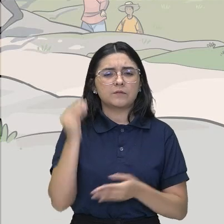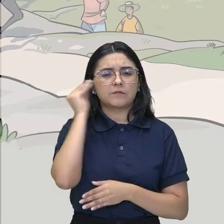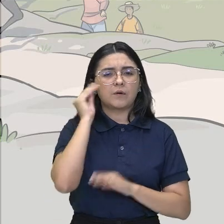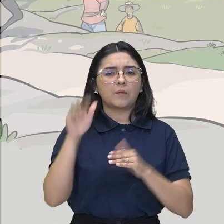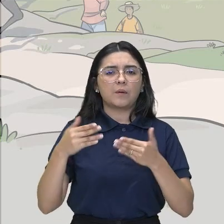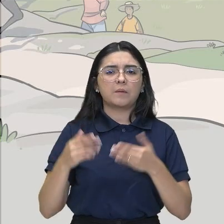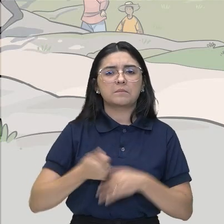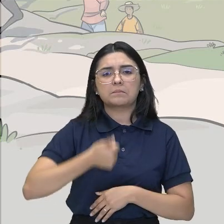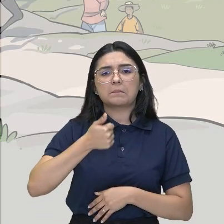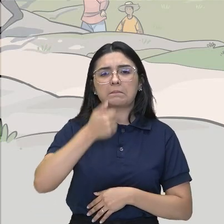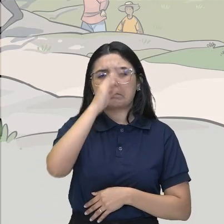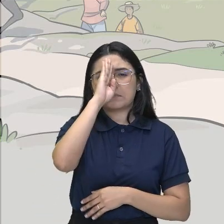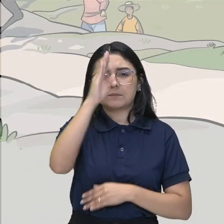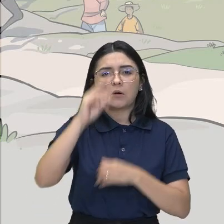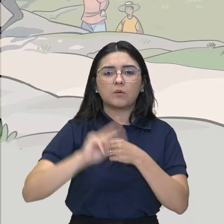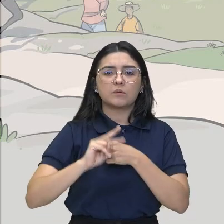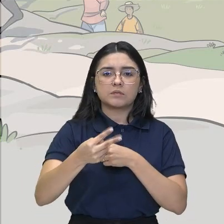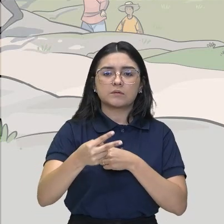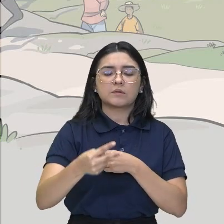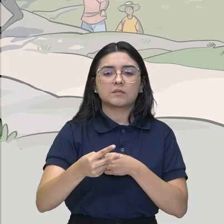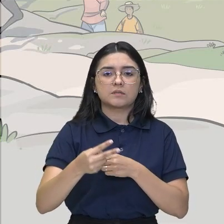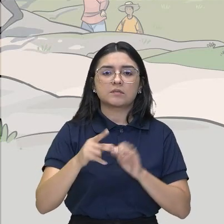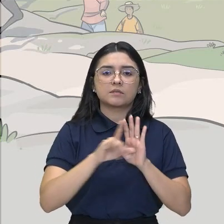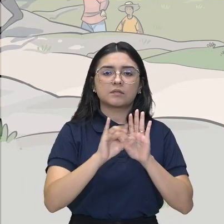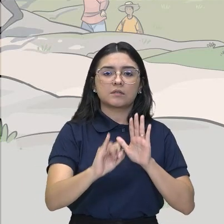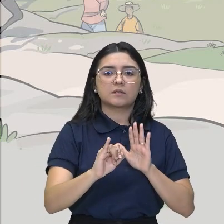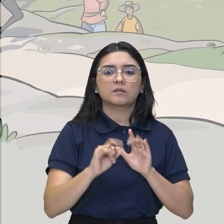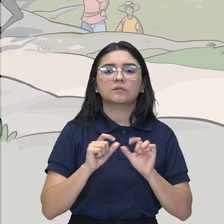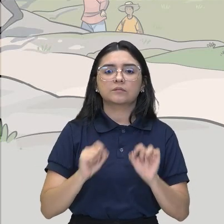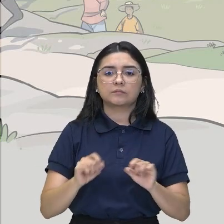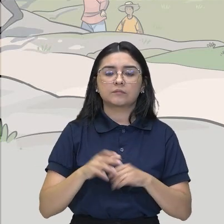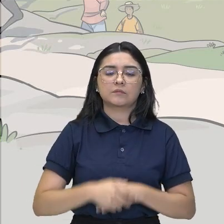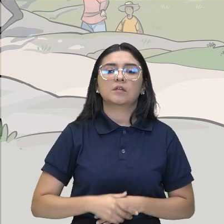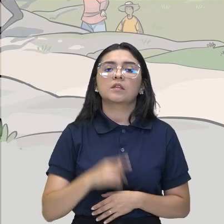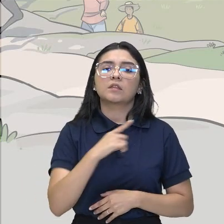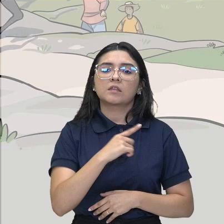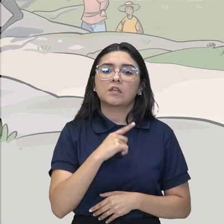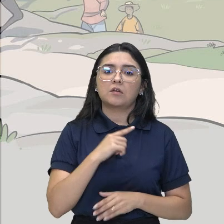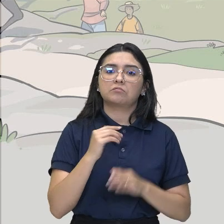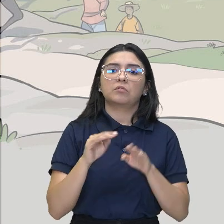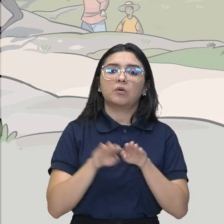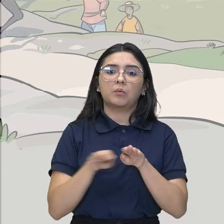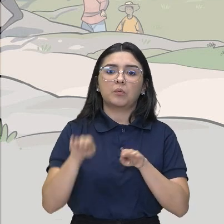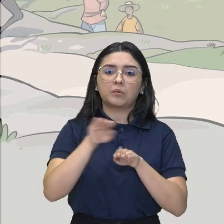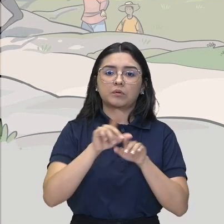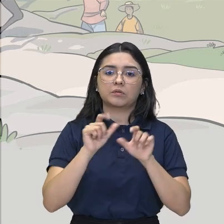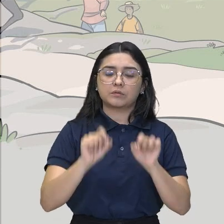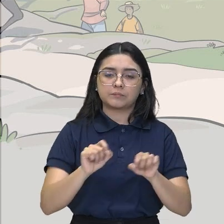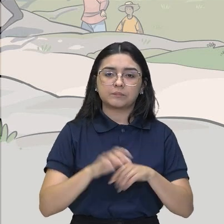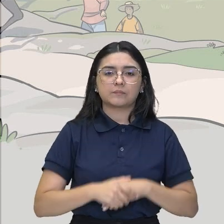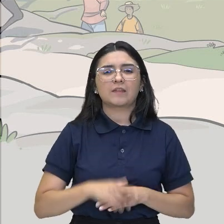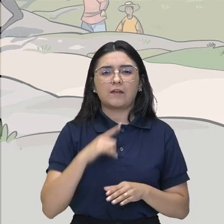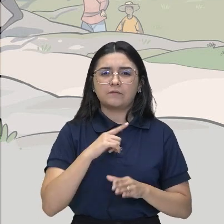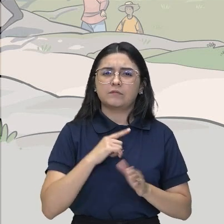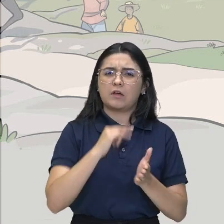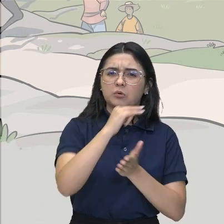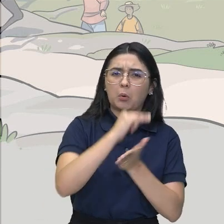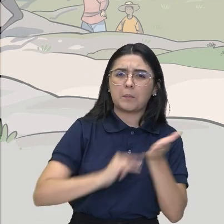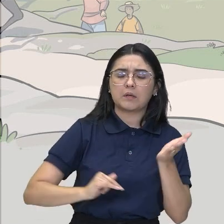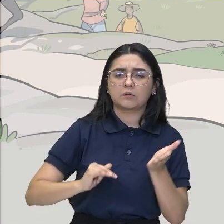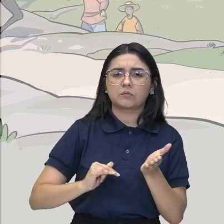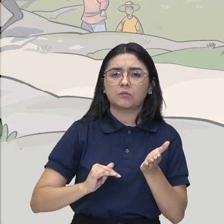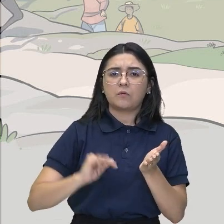primeiro momento, dessa lei. Foi basicamente o aumento da desigualdade, da grilagem, como eu falei para vocês, da